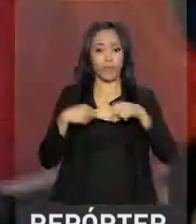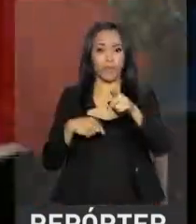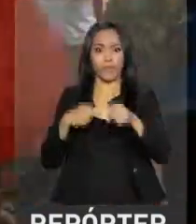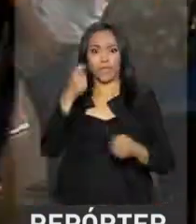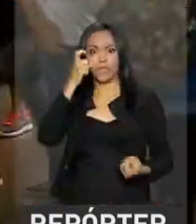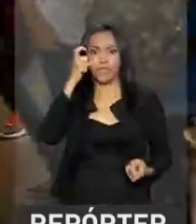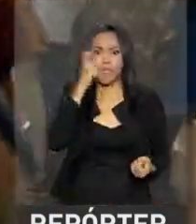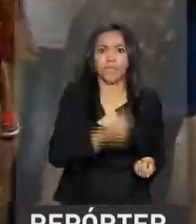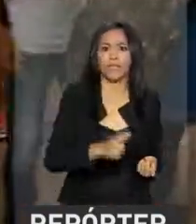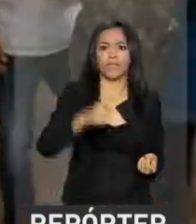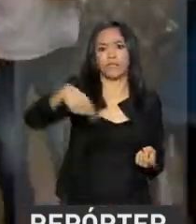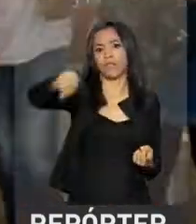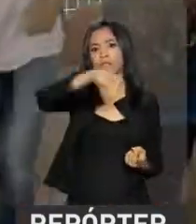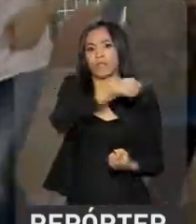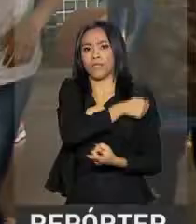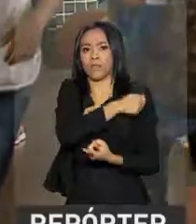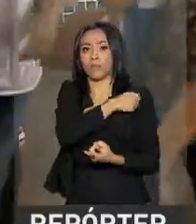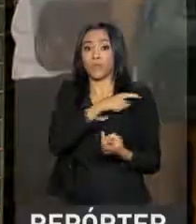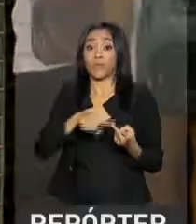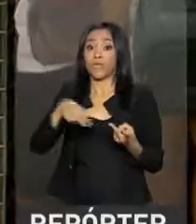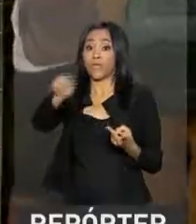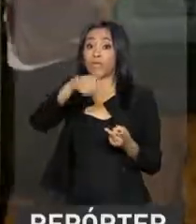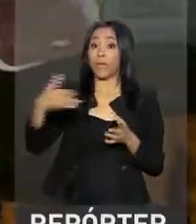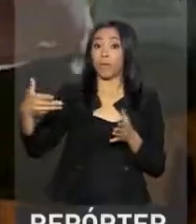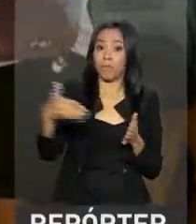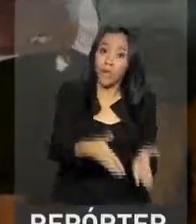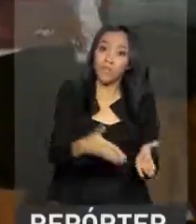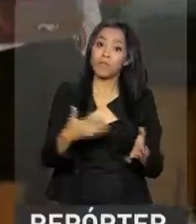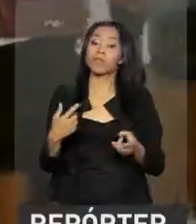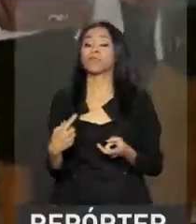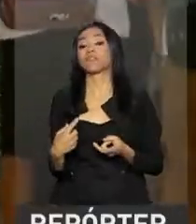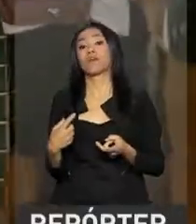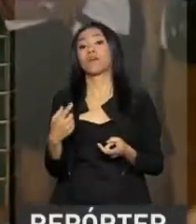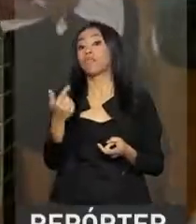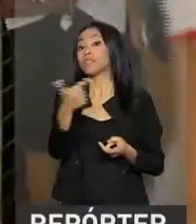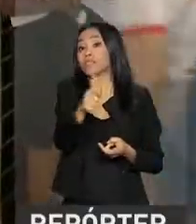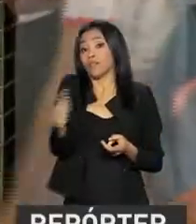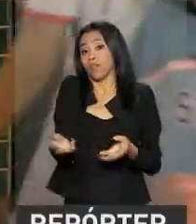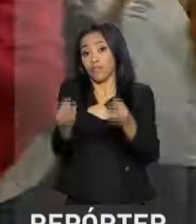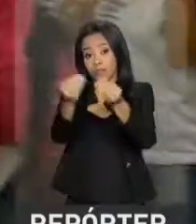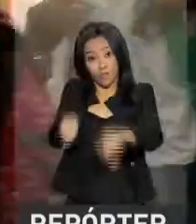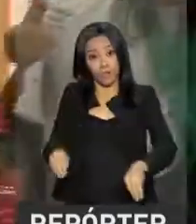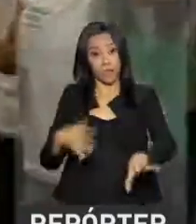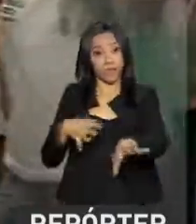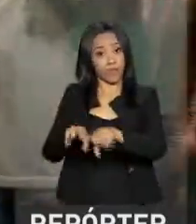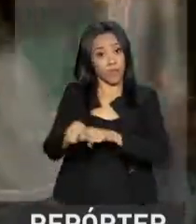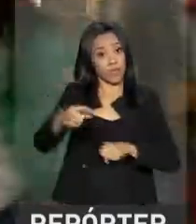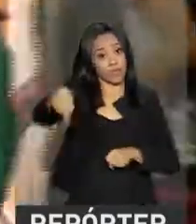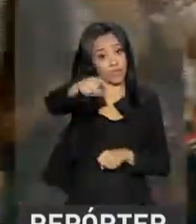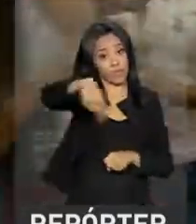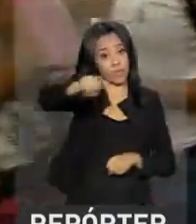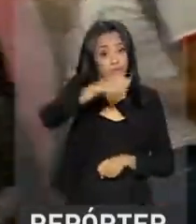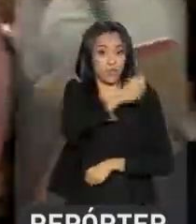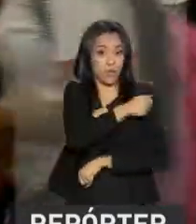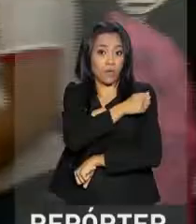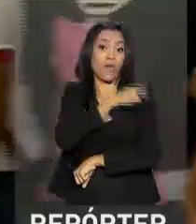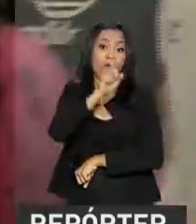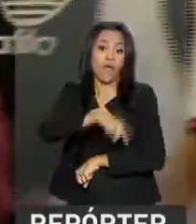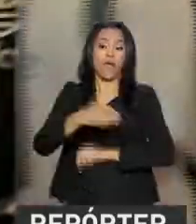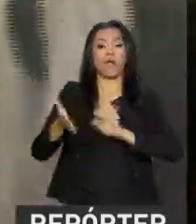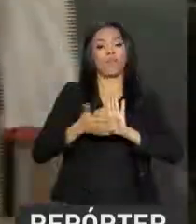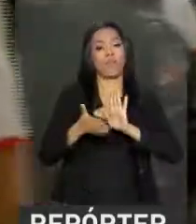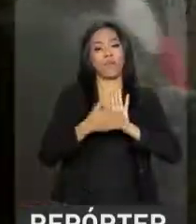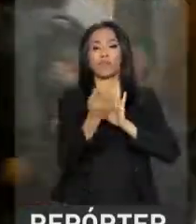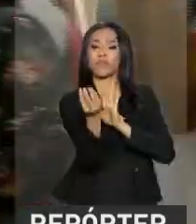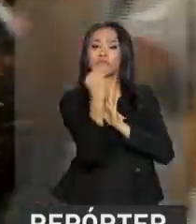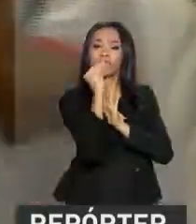ea participação dos alunos no ensino médio sem comprometer a formação desses estudantes essa é a proposta que a base nacional comum